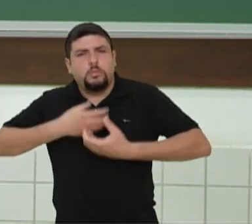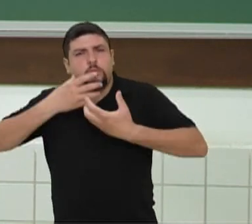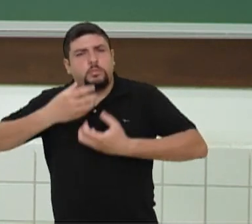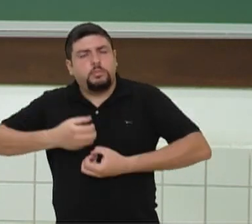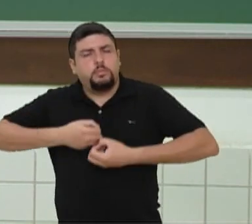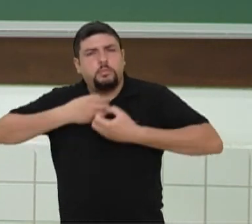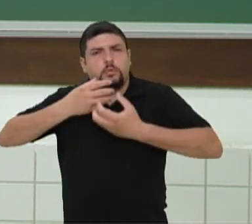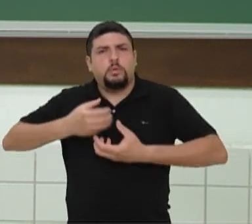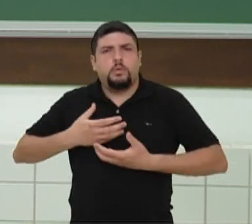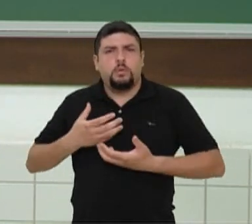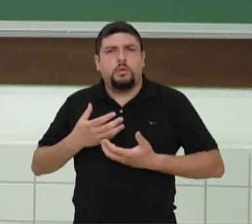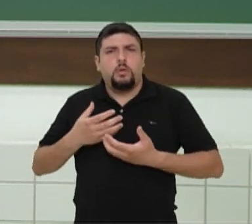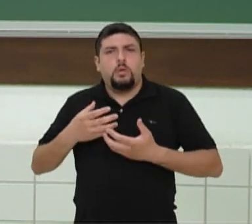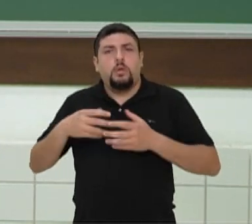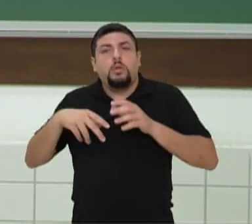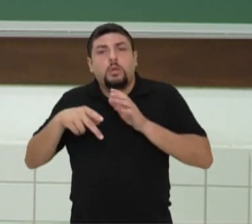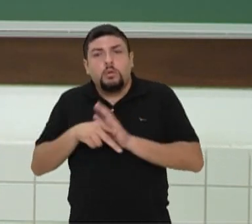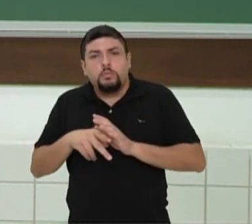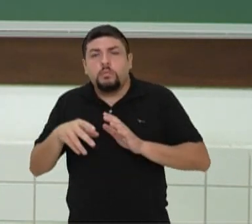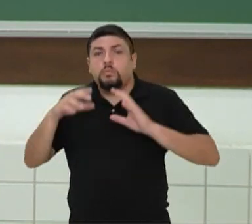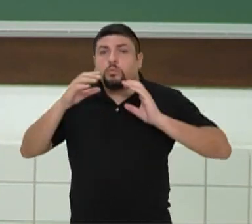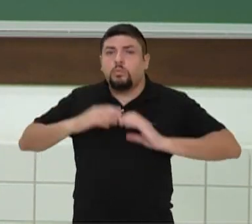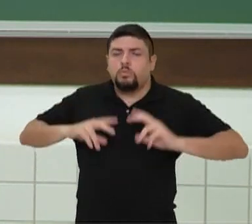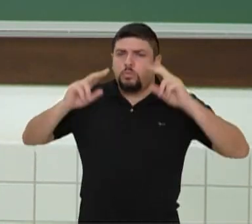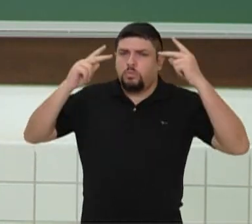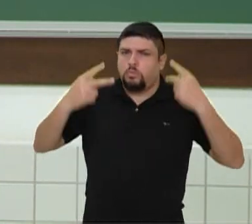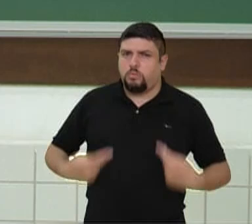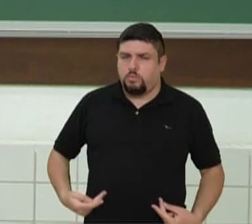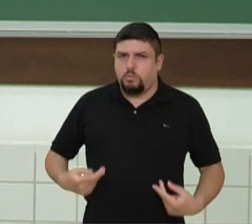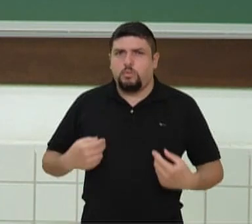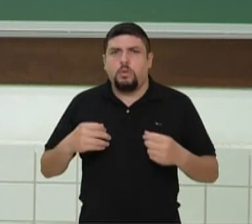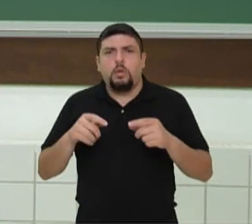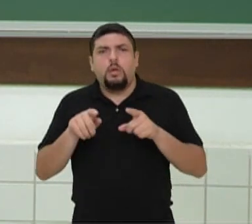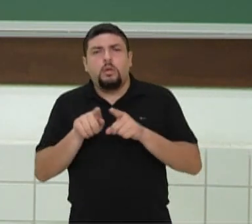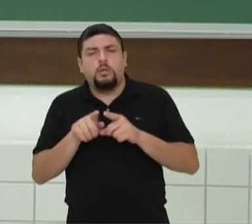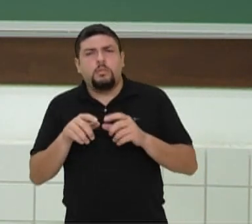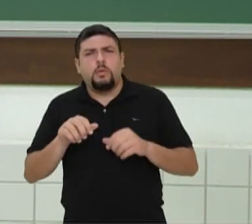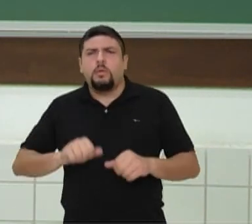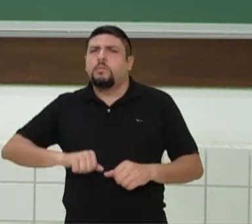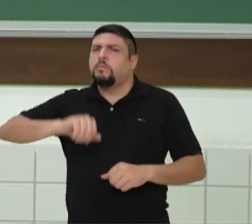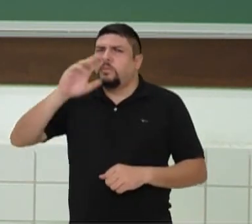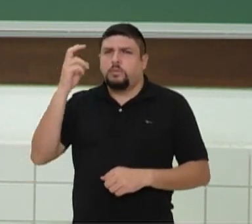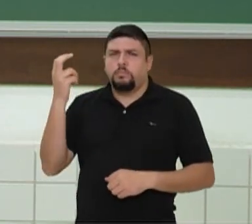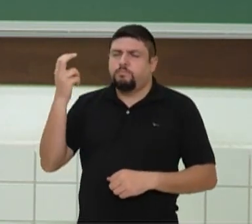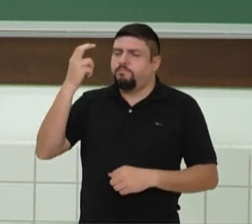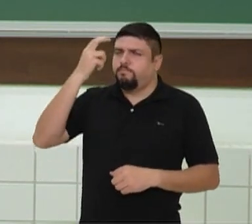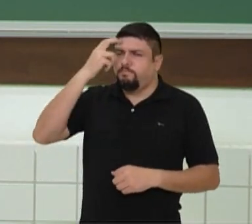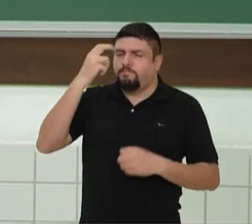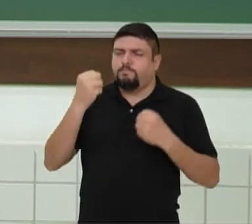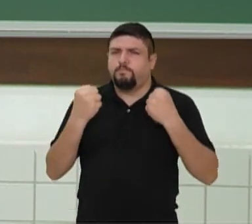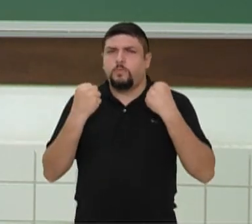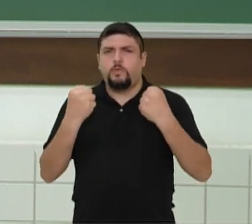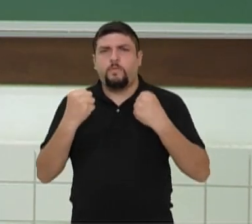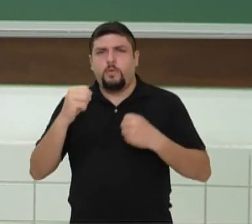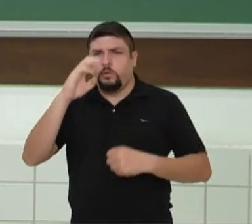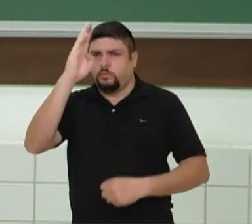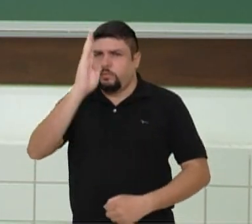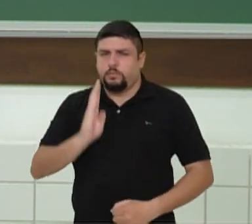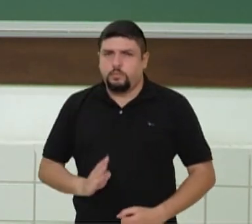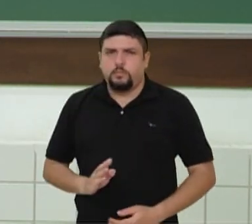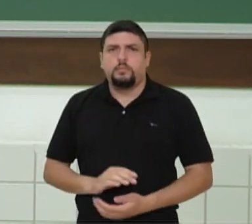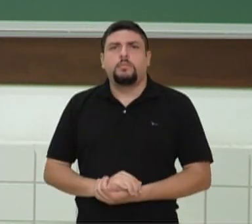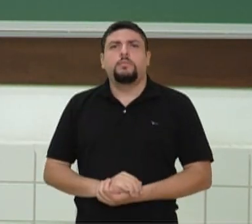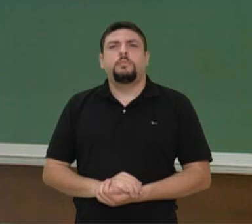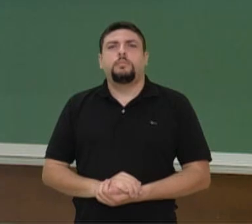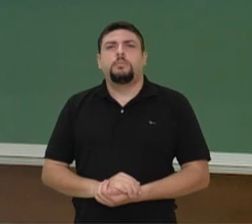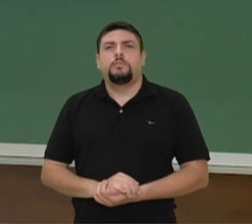trabalhando numa, com certeza, das maiores obras culturais que o Brasil já produziu. Muito bem, inicialmente você